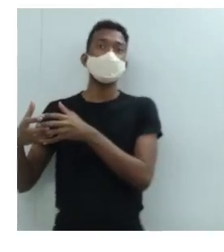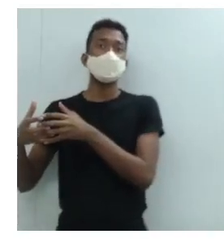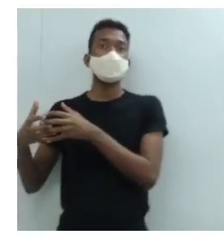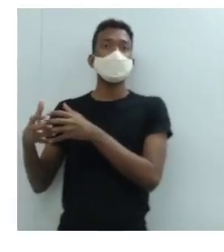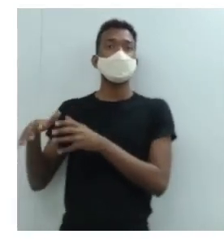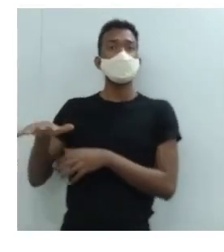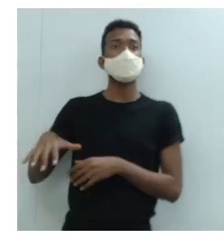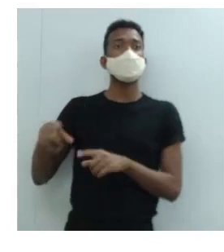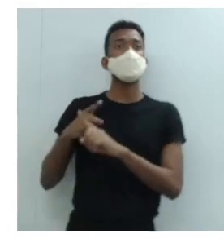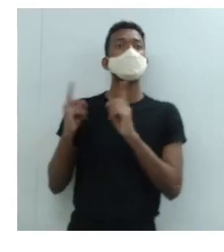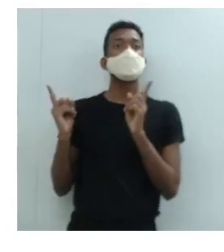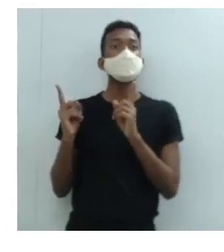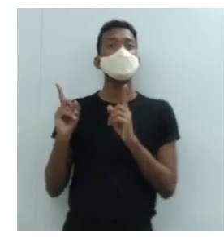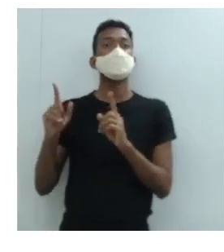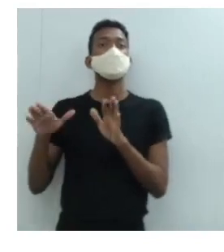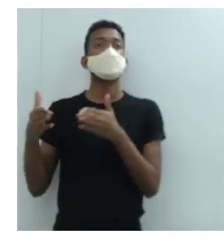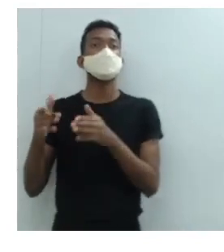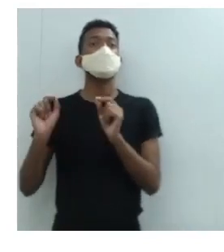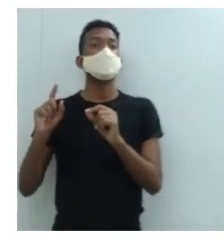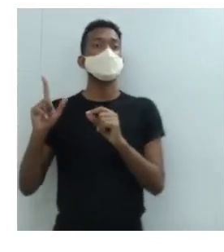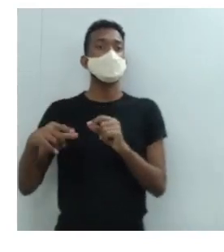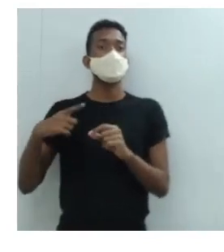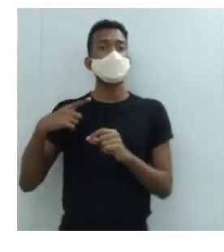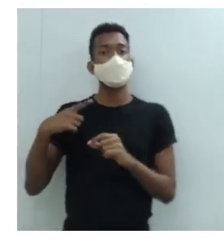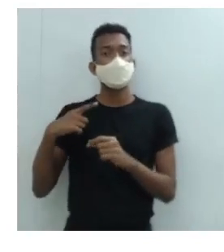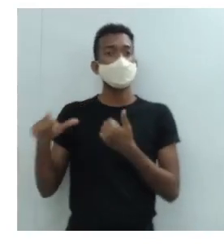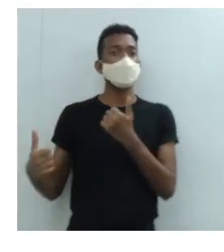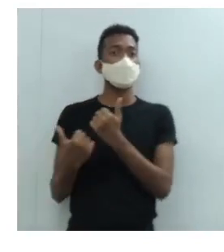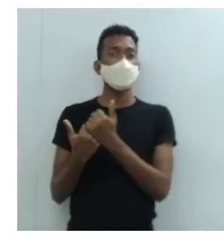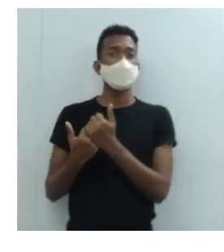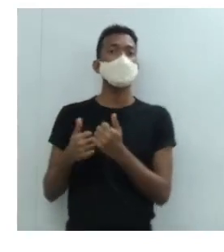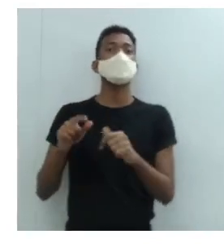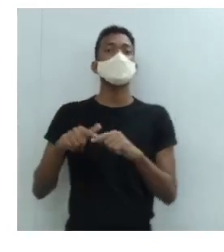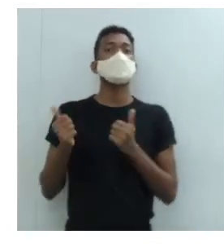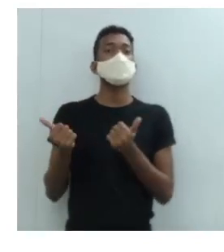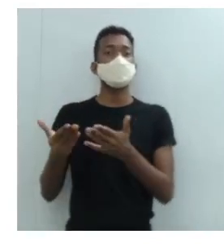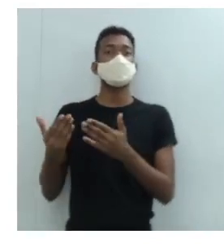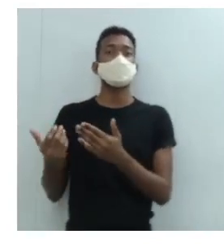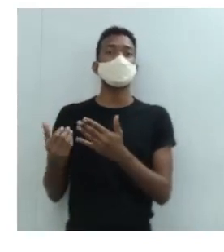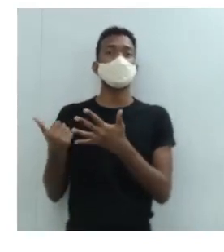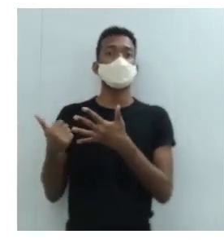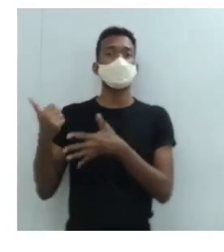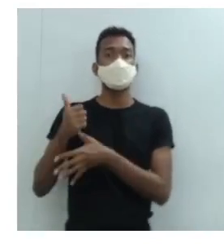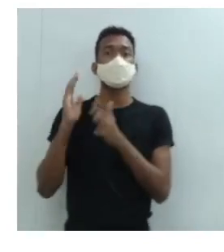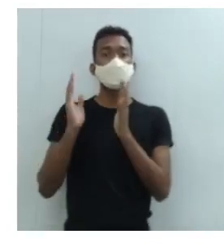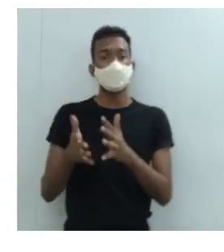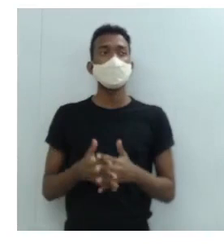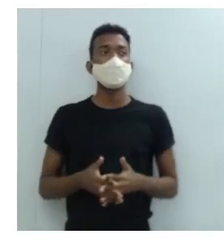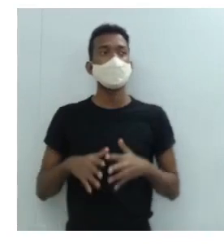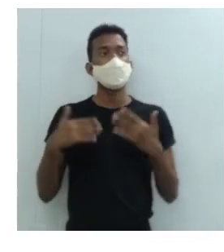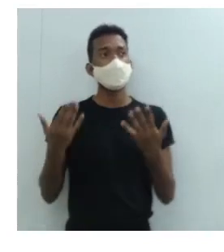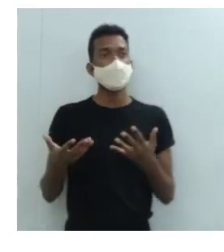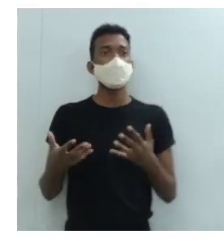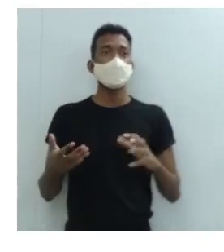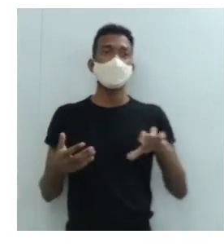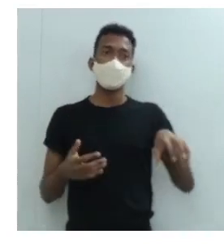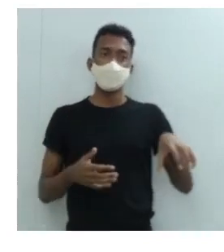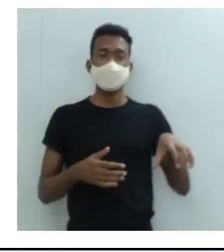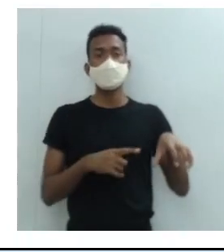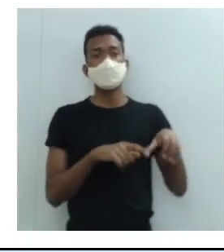vai centralizar isso porque ele vai ter o apoio e vai conceder os privilégios. Então a burguesia apoiou o